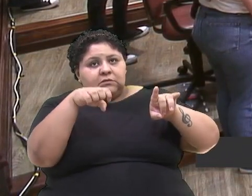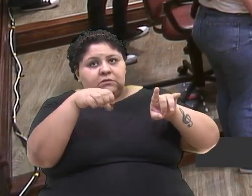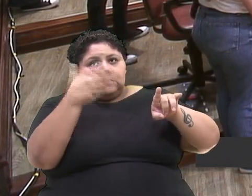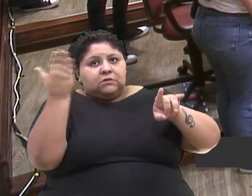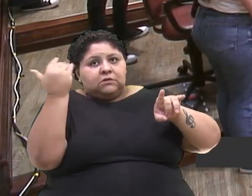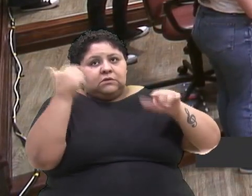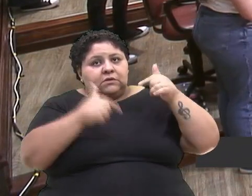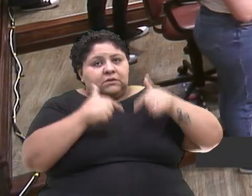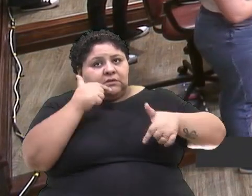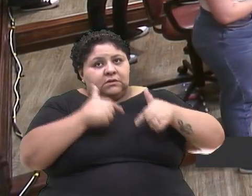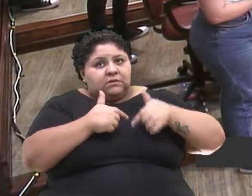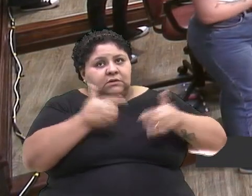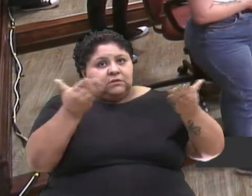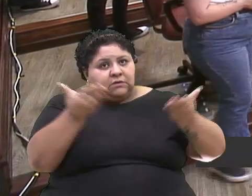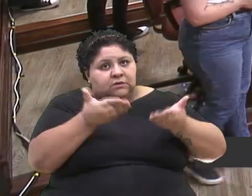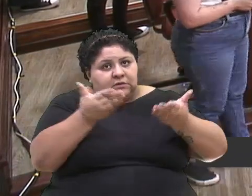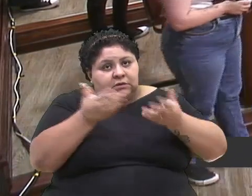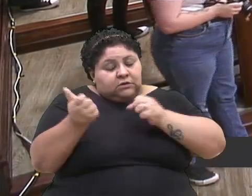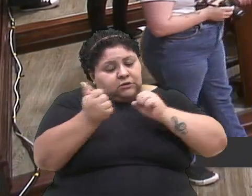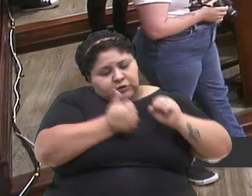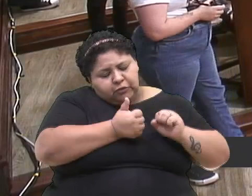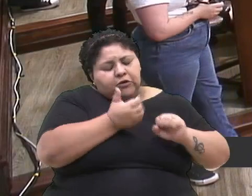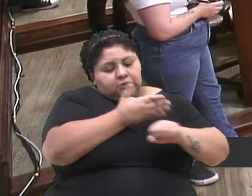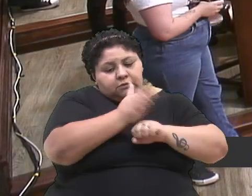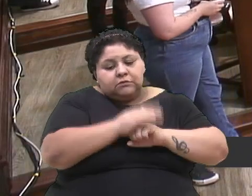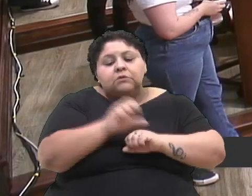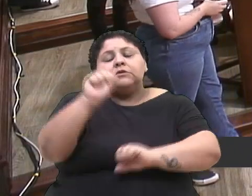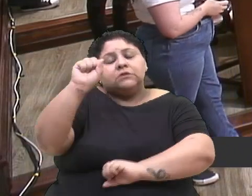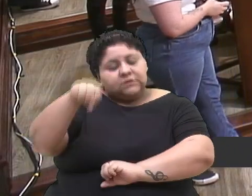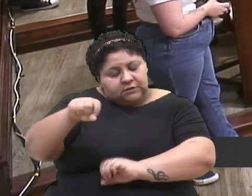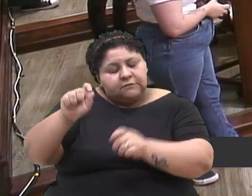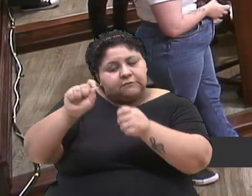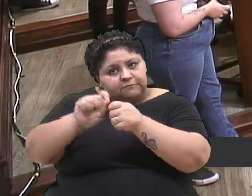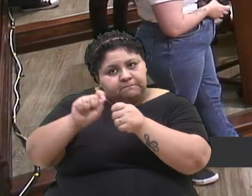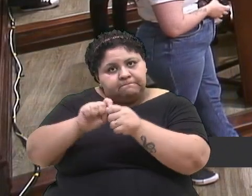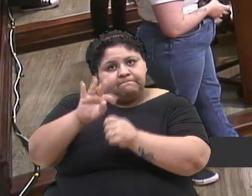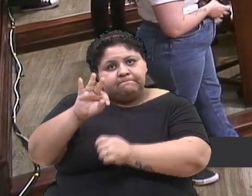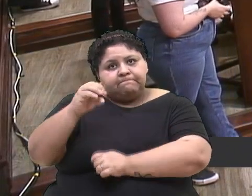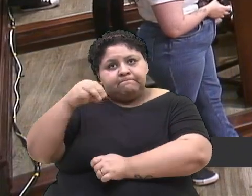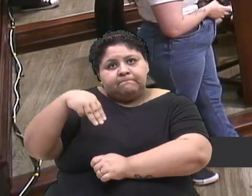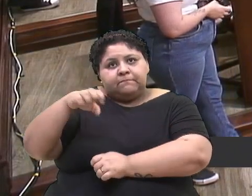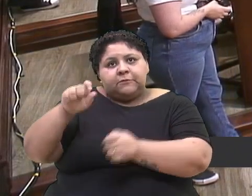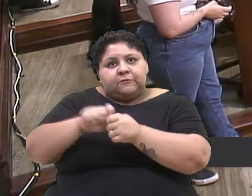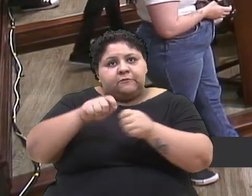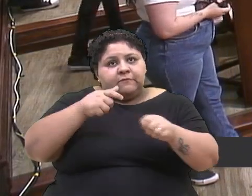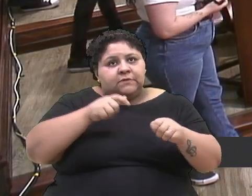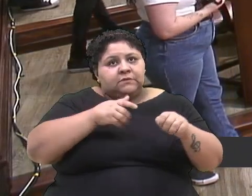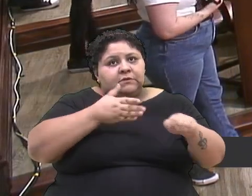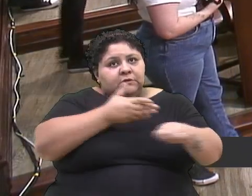SEASA atualmente, se isso é permitido. Pois não. Sim, faremos. Tomé faz parte da foto, vem para cá.